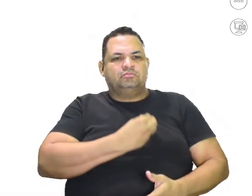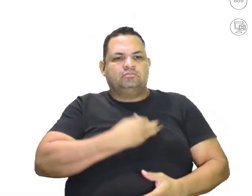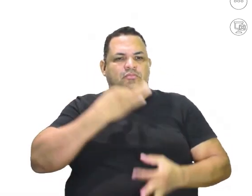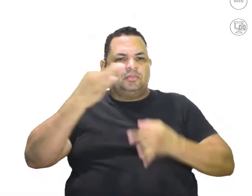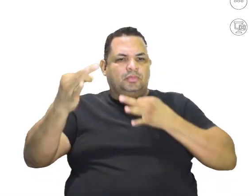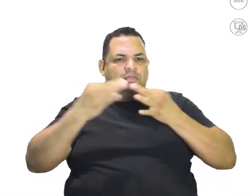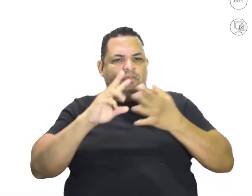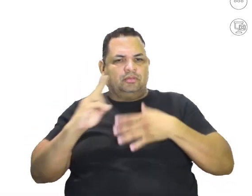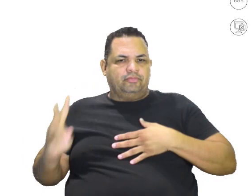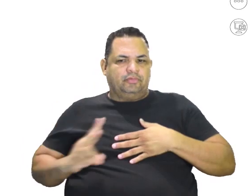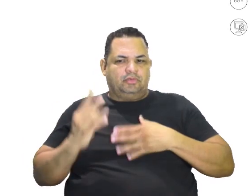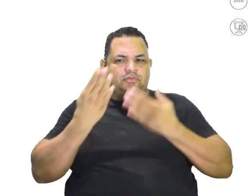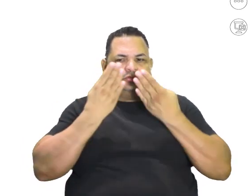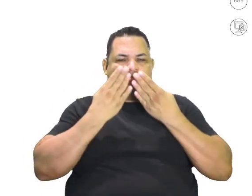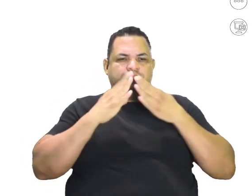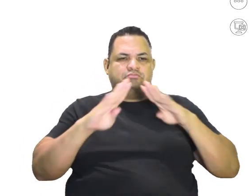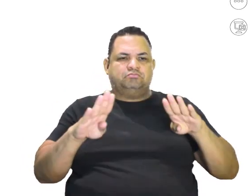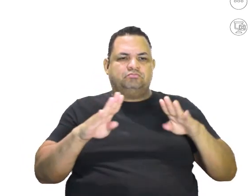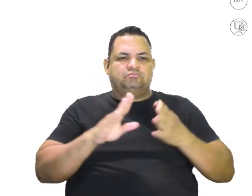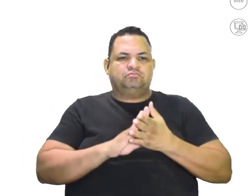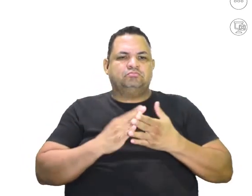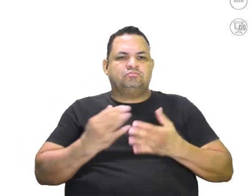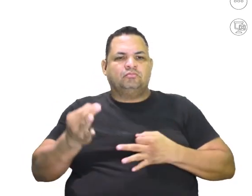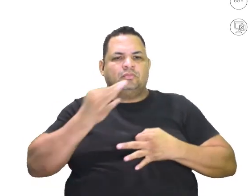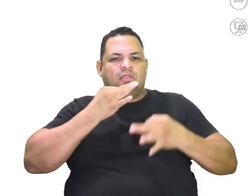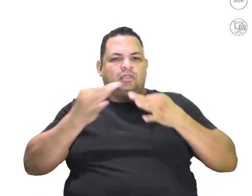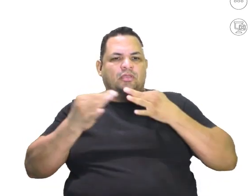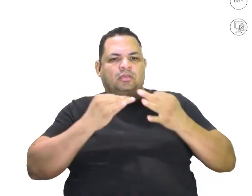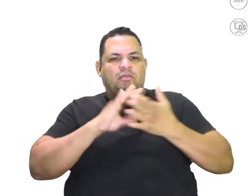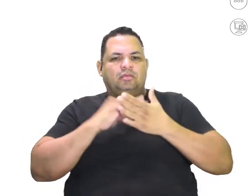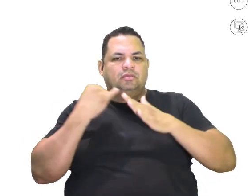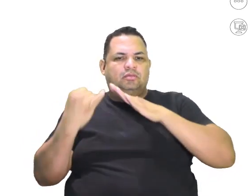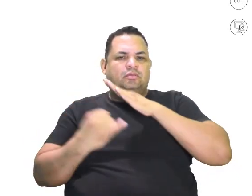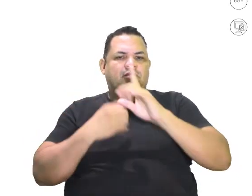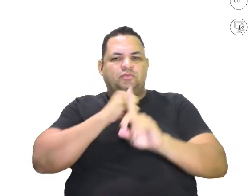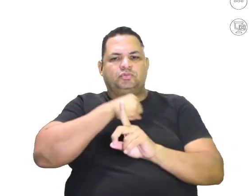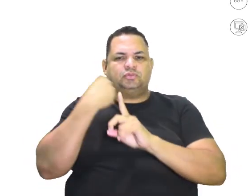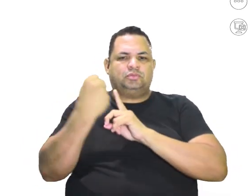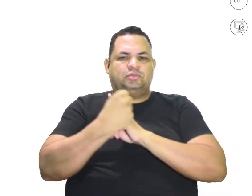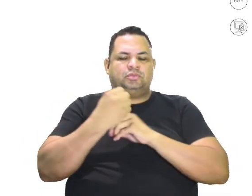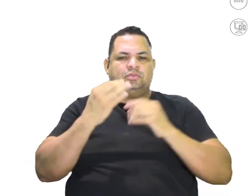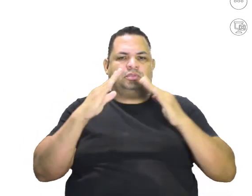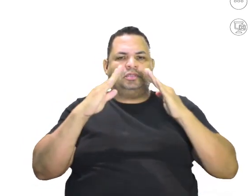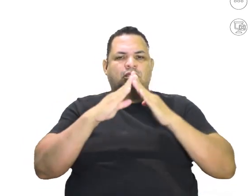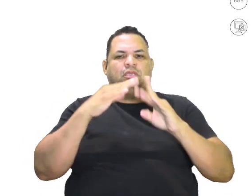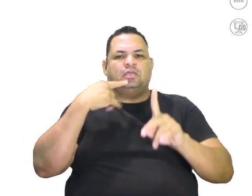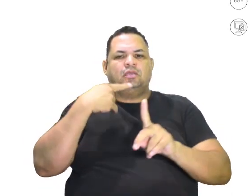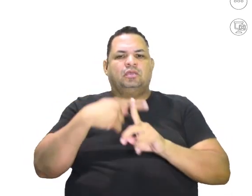aos valores burgueses, críticas às instituições sociais